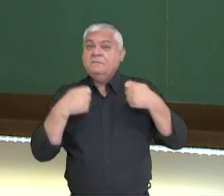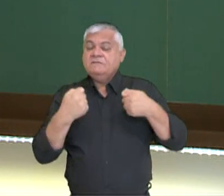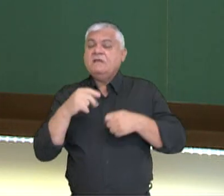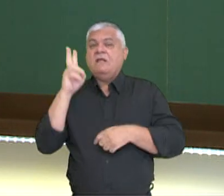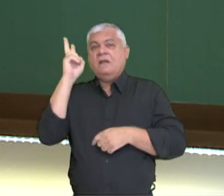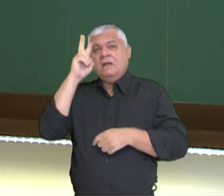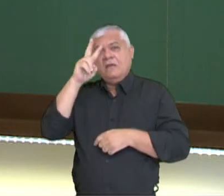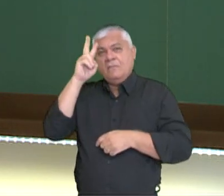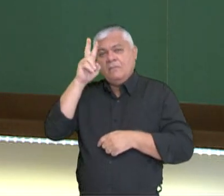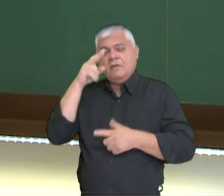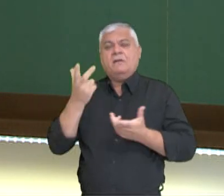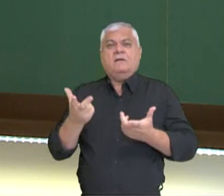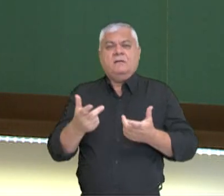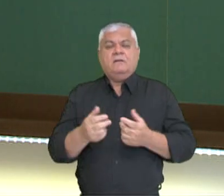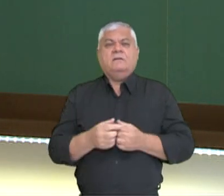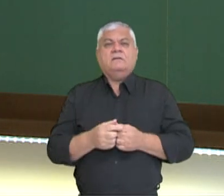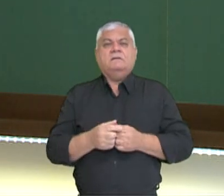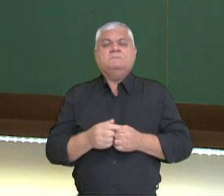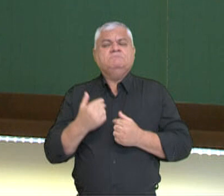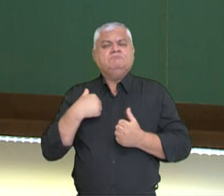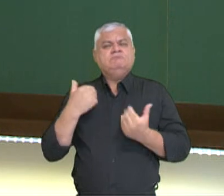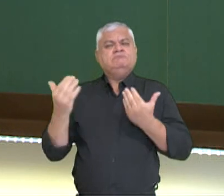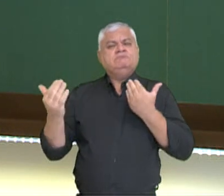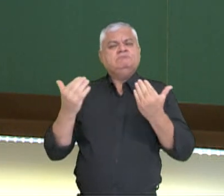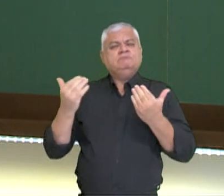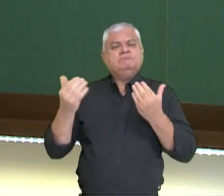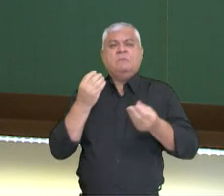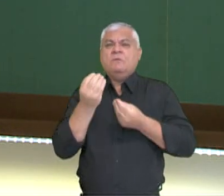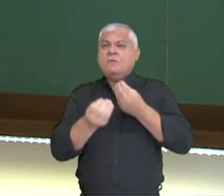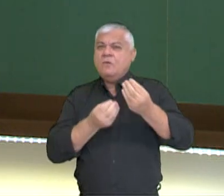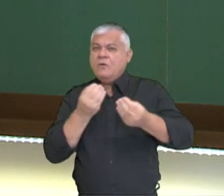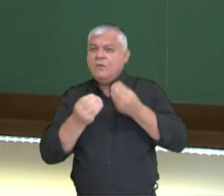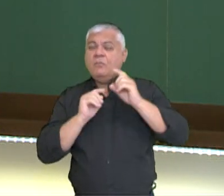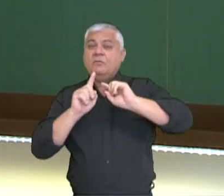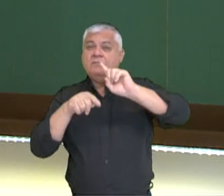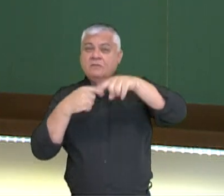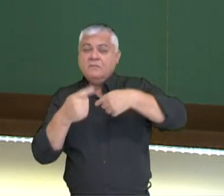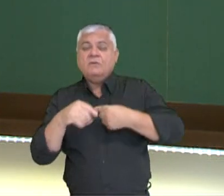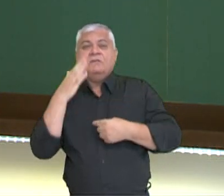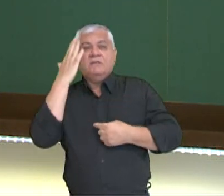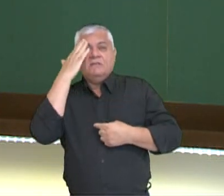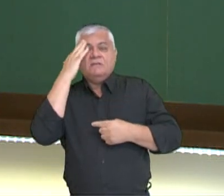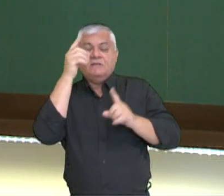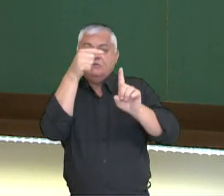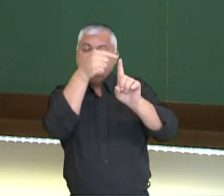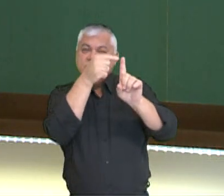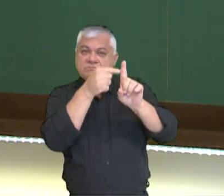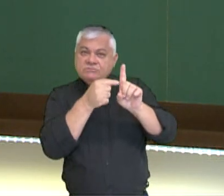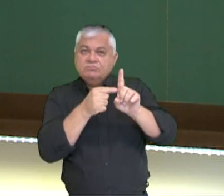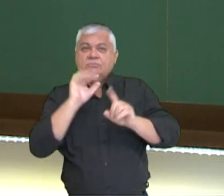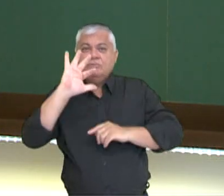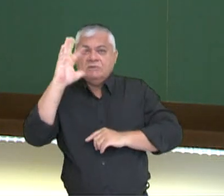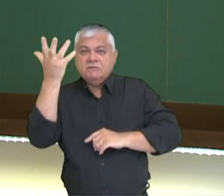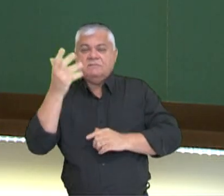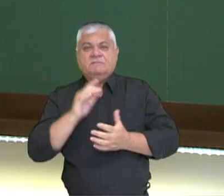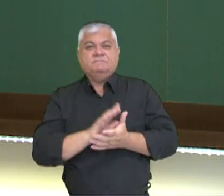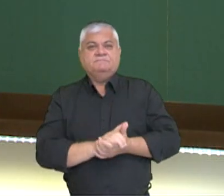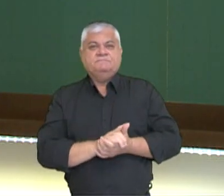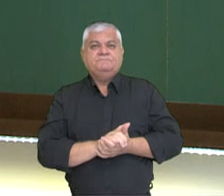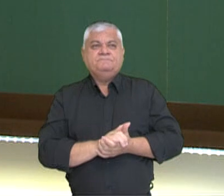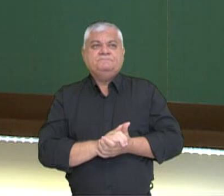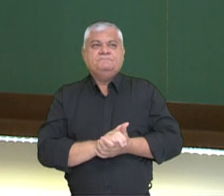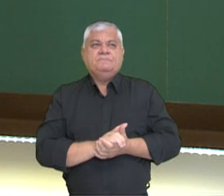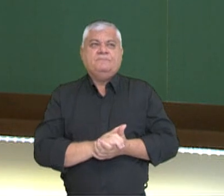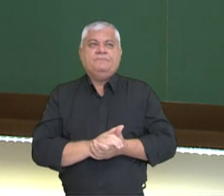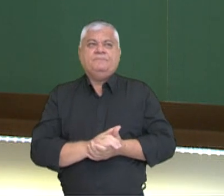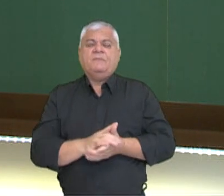relembrar, que sempre temos que analisar para entender depois os tipos climáticos propriamente ditos. Então, que